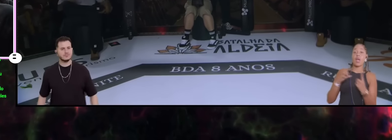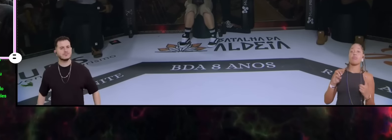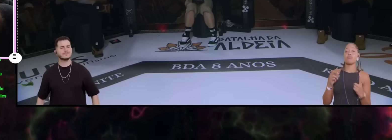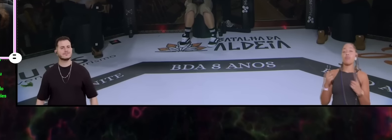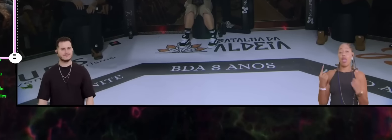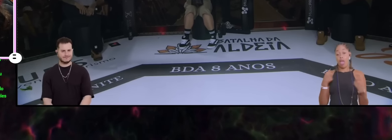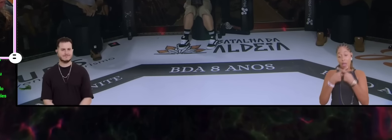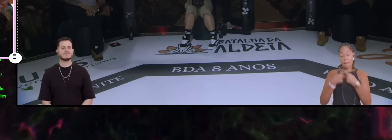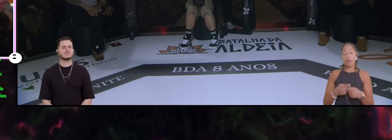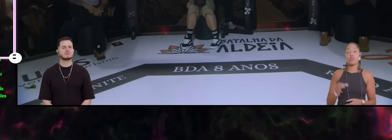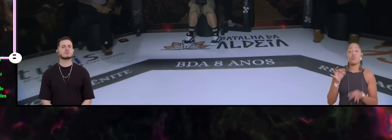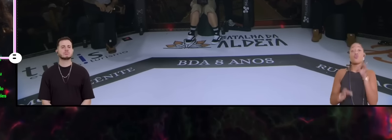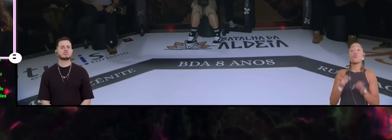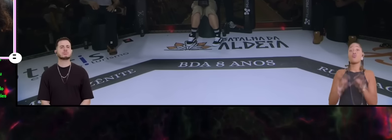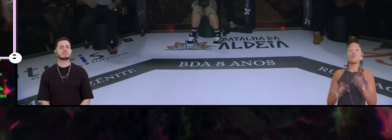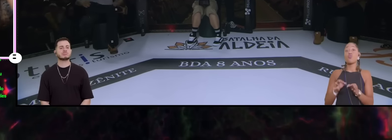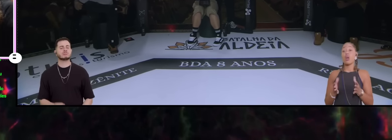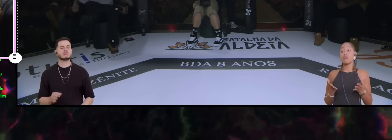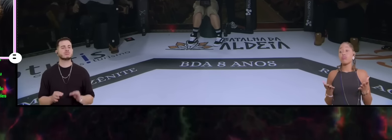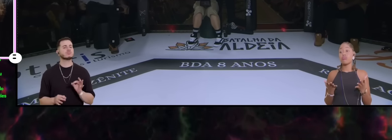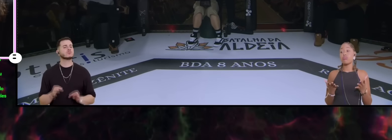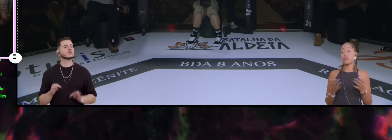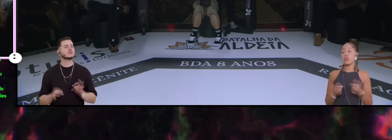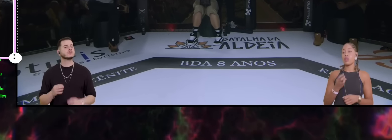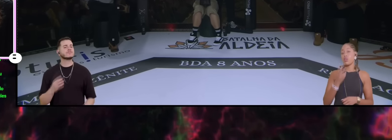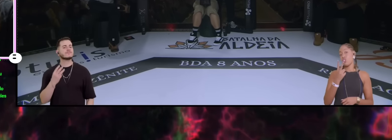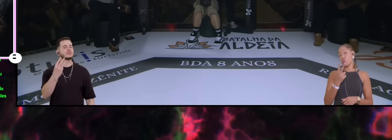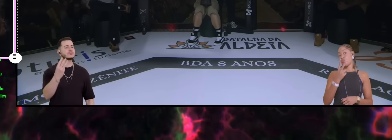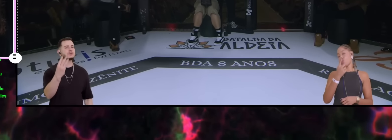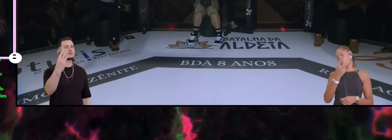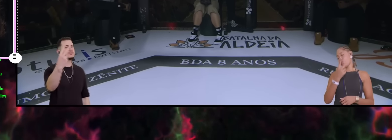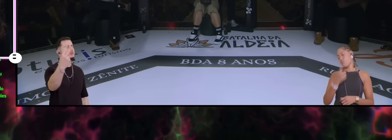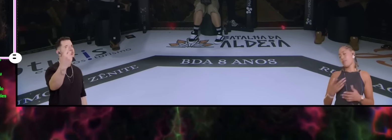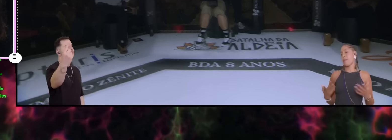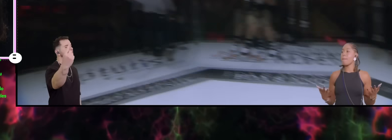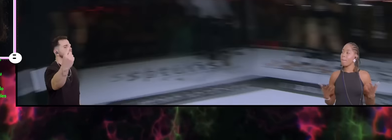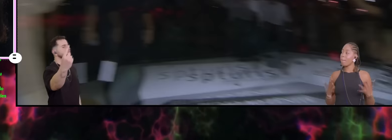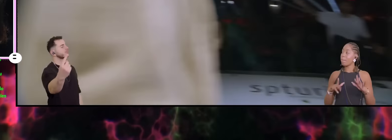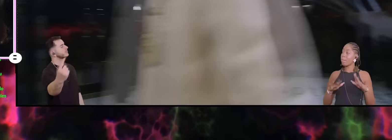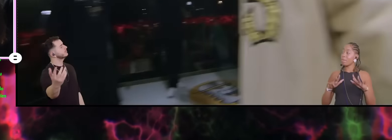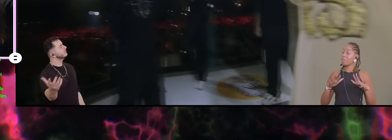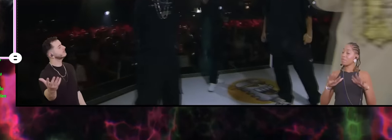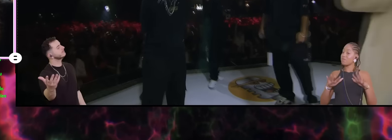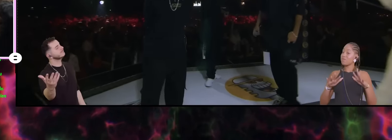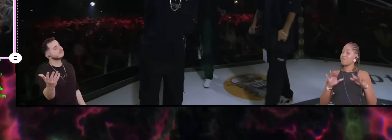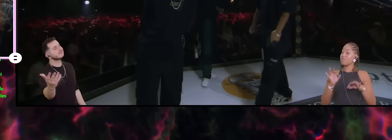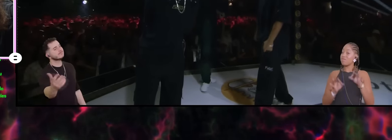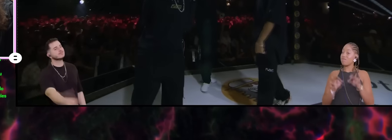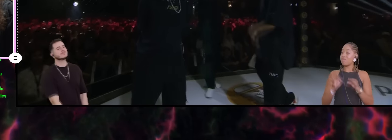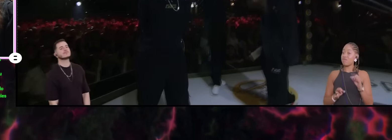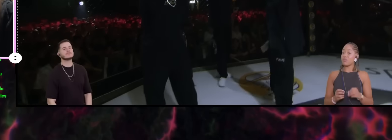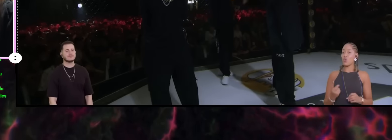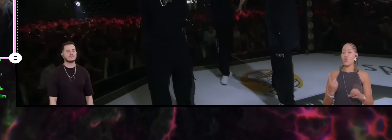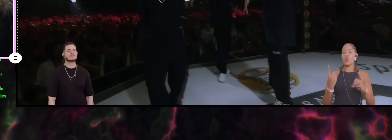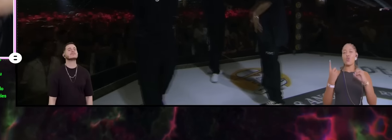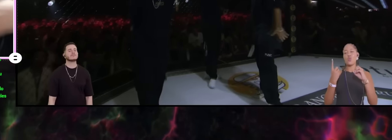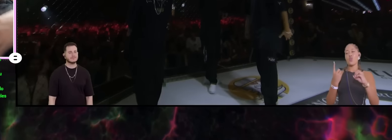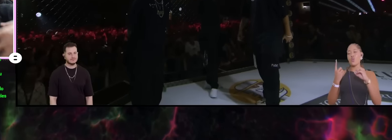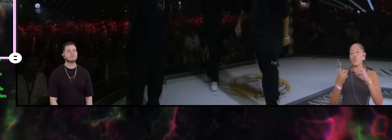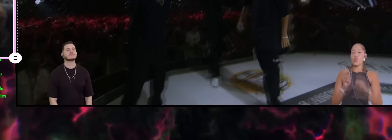Gostei do João Negro também. Três, o João Negro também dois, foi bem nesse um. Round. 3 votos, 1 a